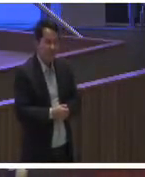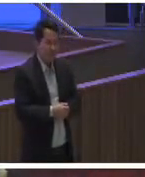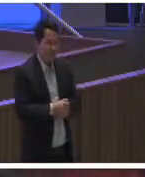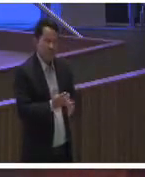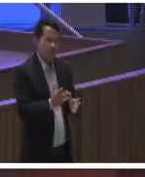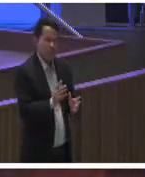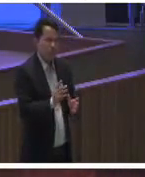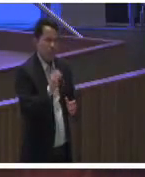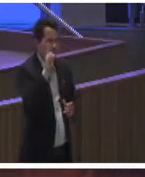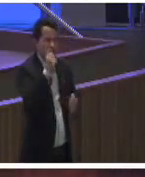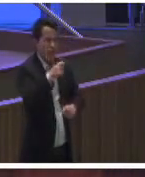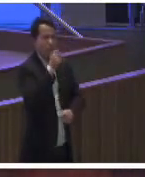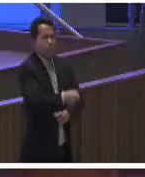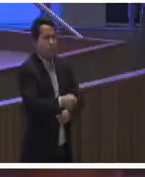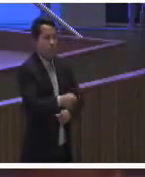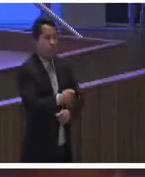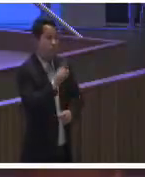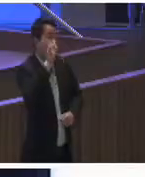proteção.